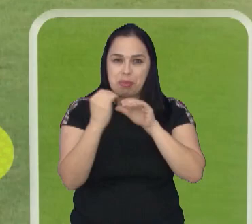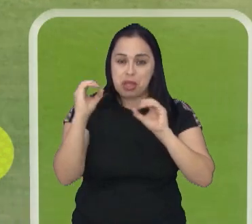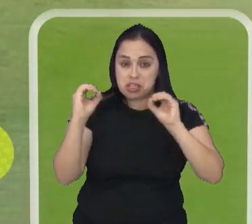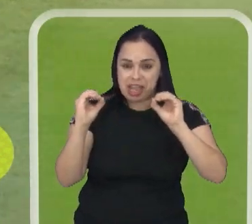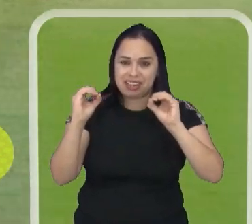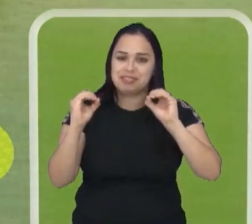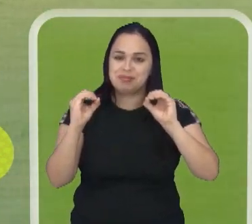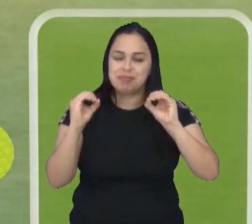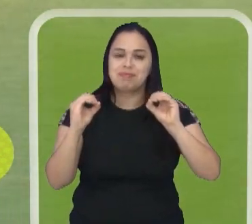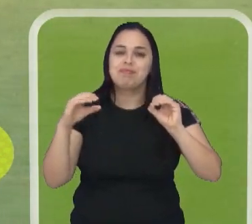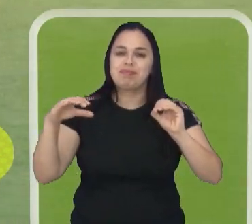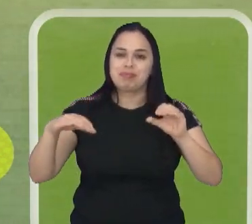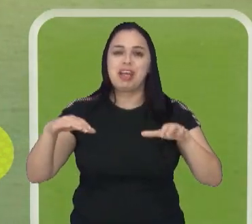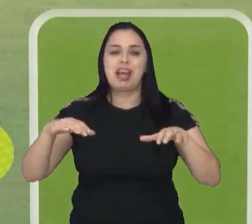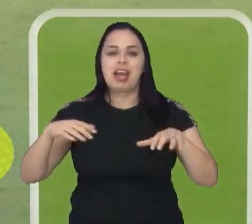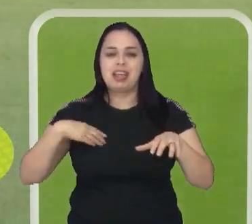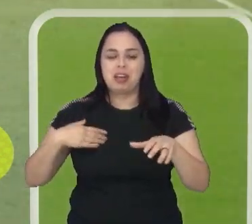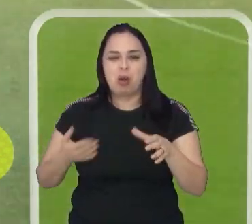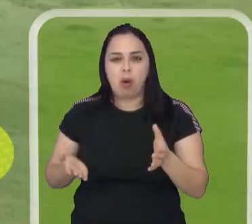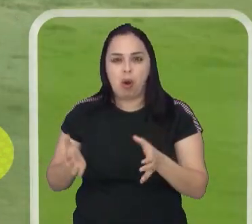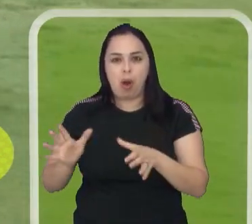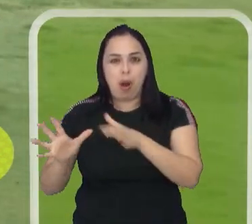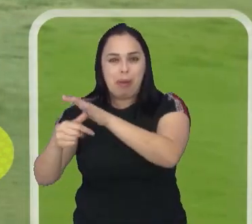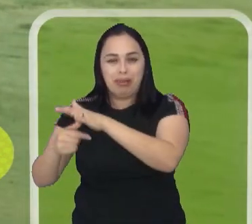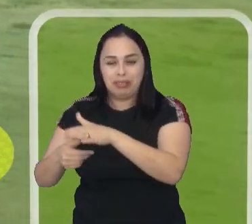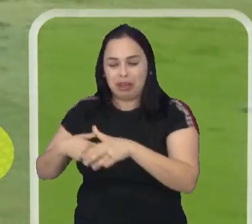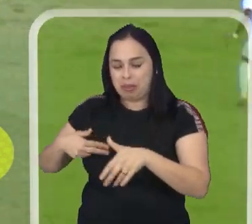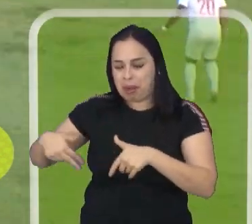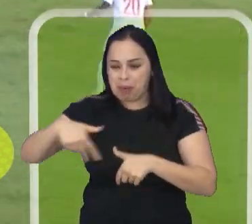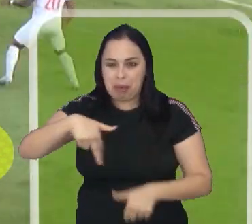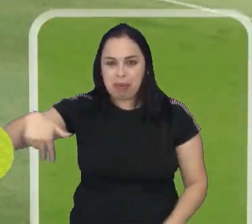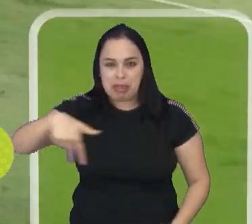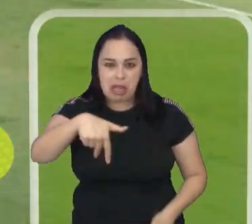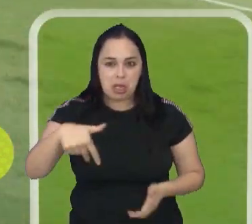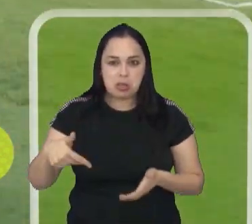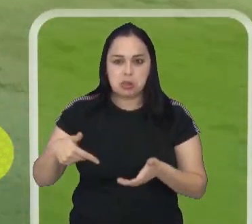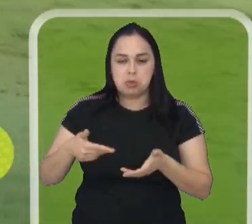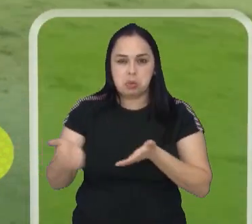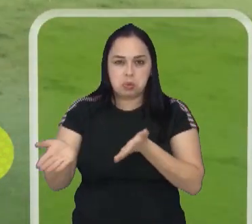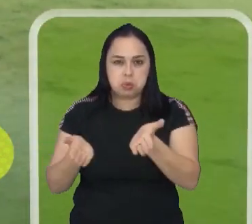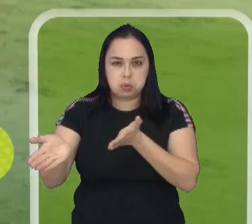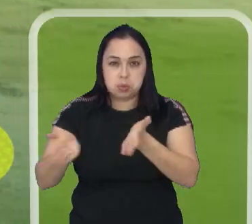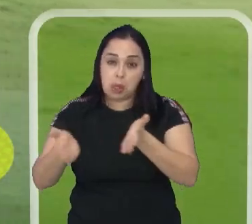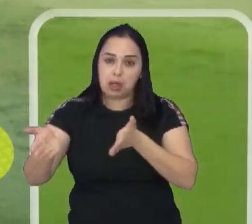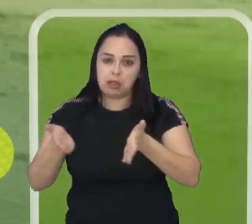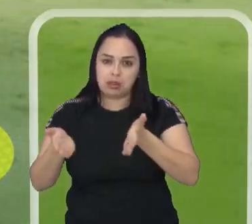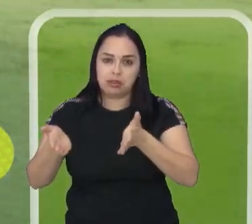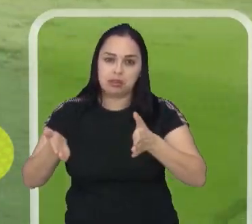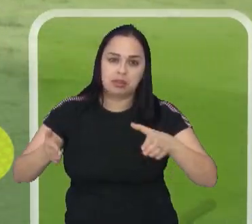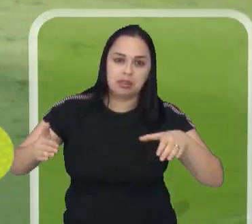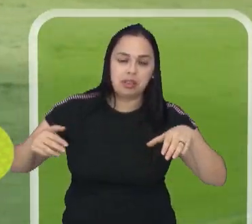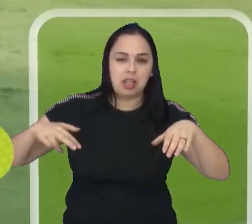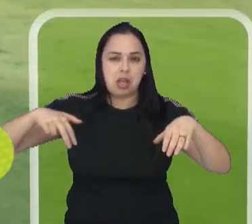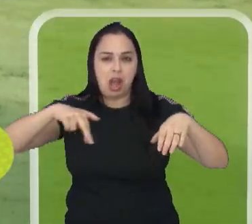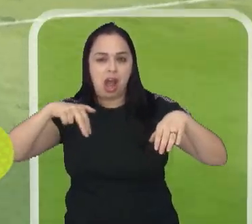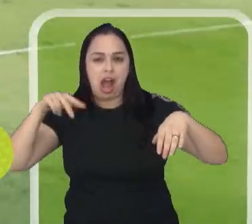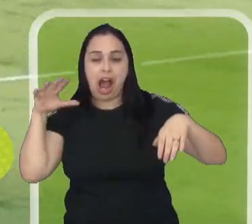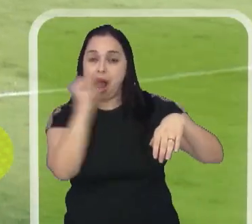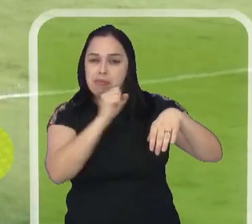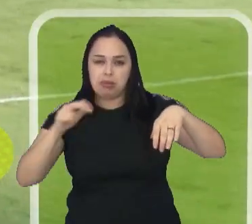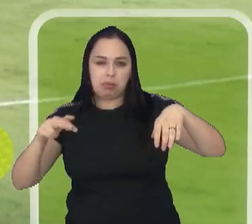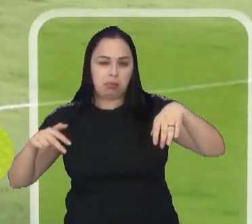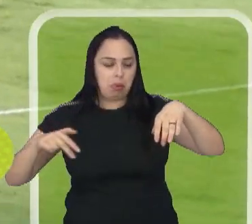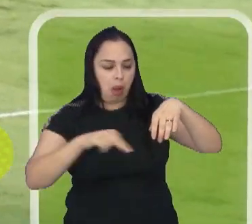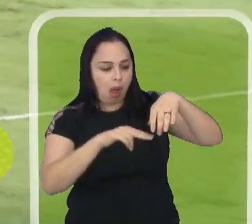o Desportivo Brasil roubou a bola no meio de campo. E em uma rápida troca de passes, Ayrton foi mais veloz e tocou